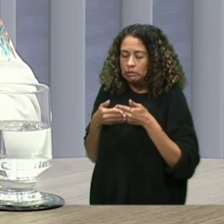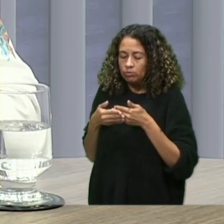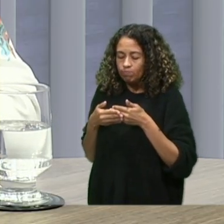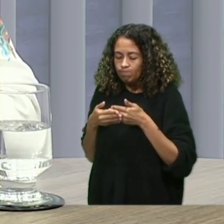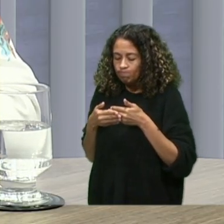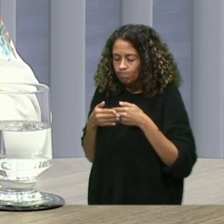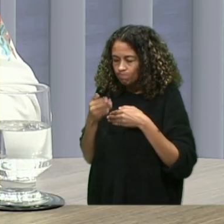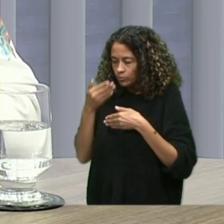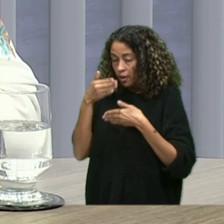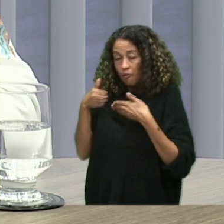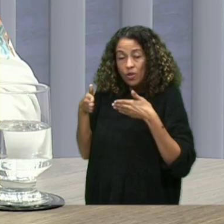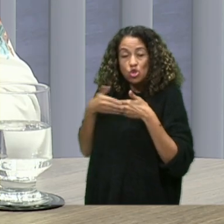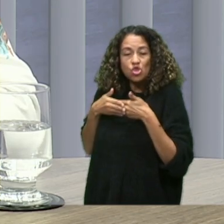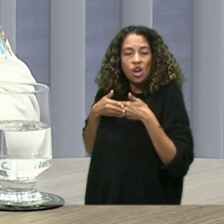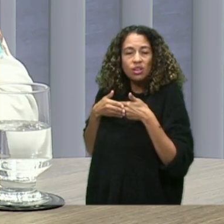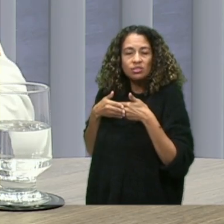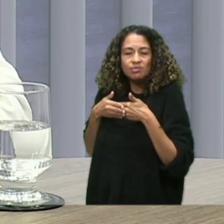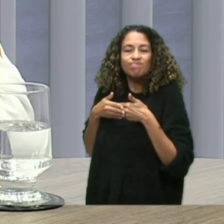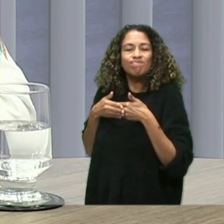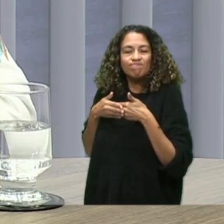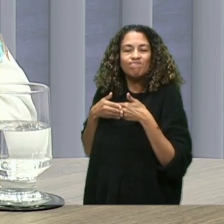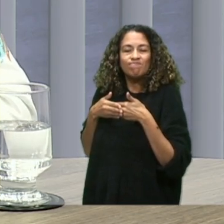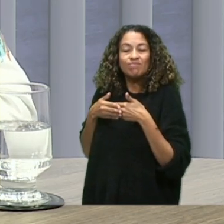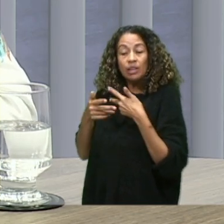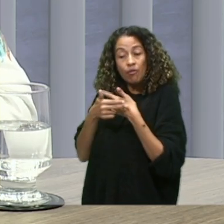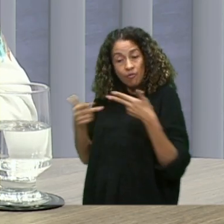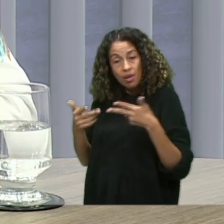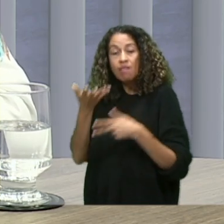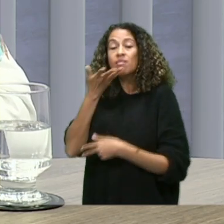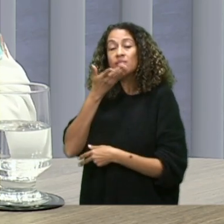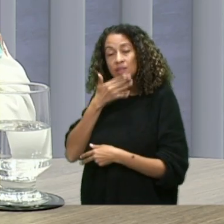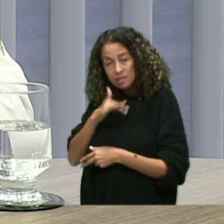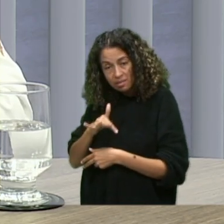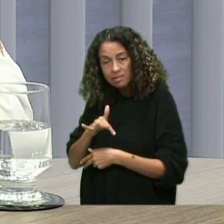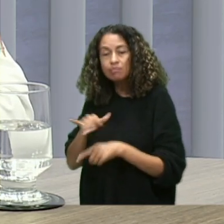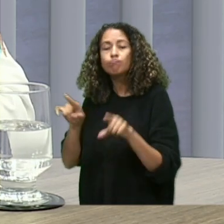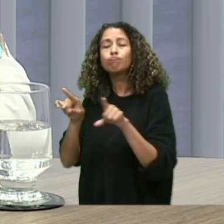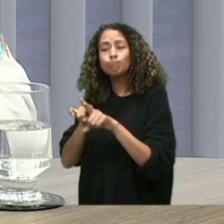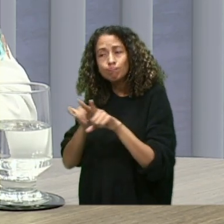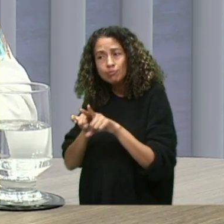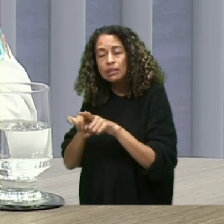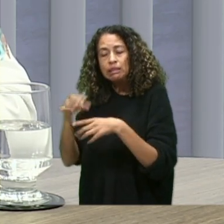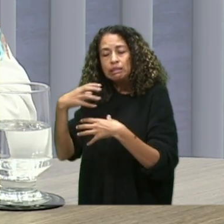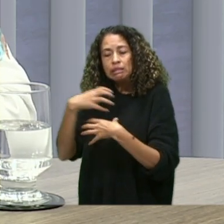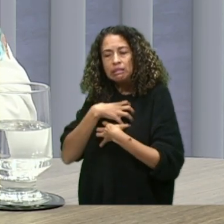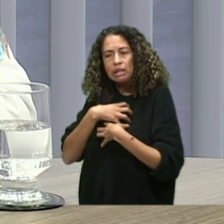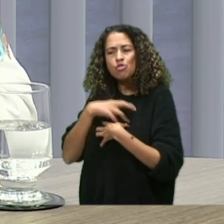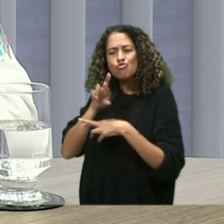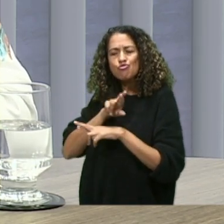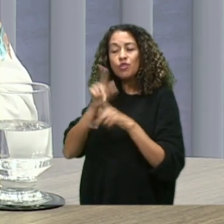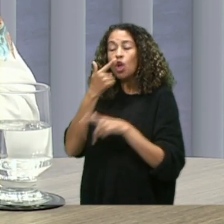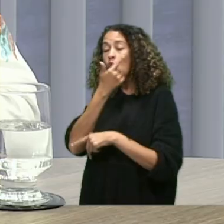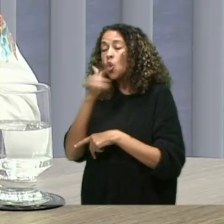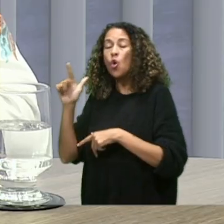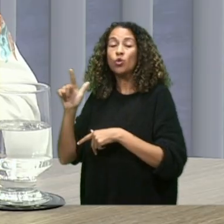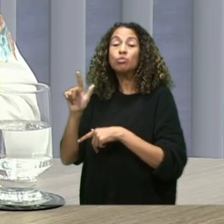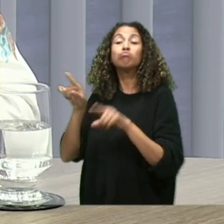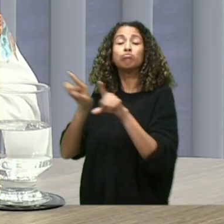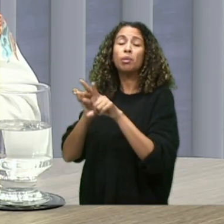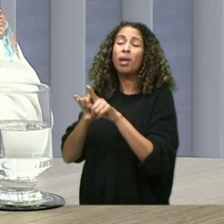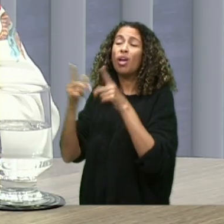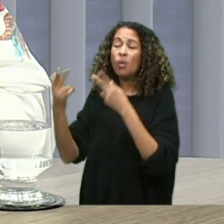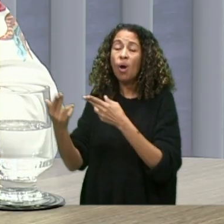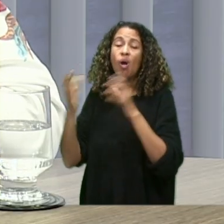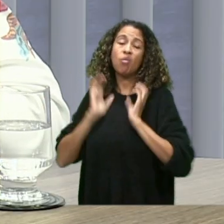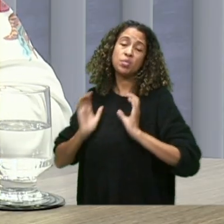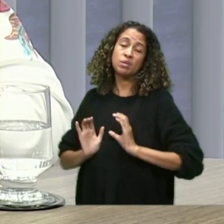né? E muitas crianças que são diferentes em alguns pontos se fecham também. E